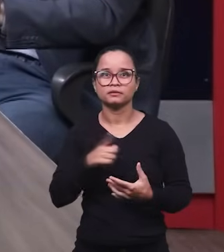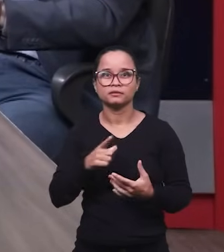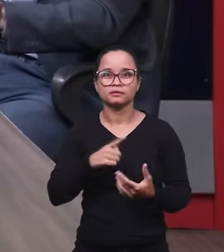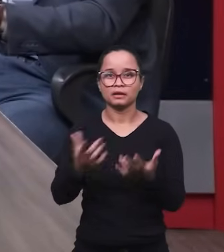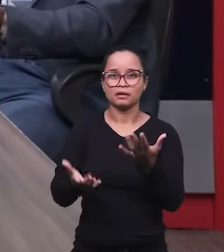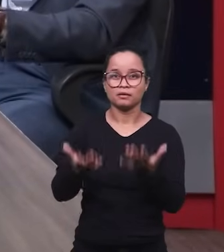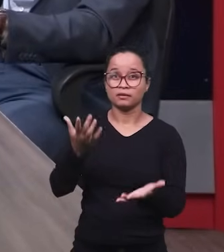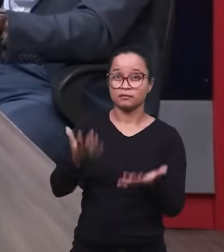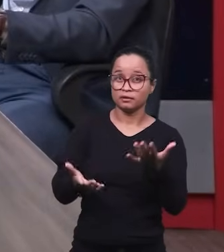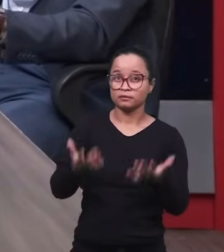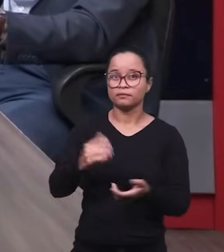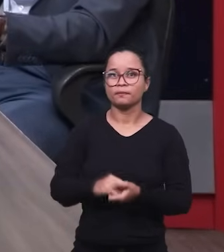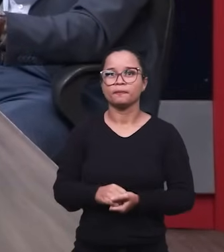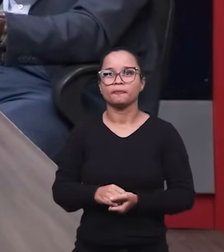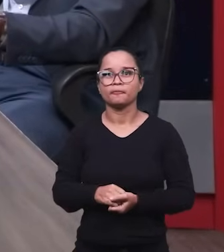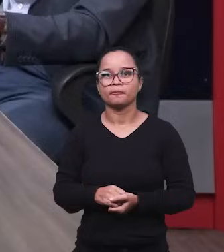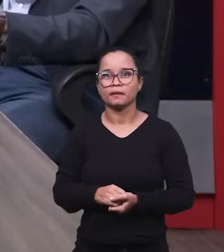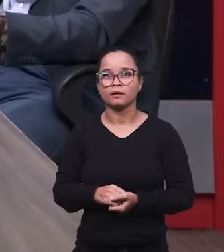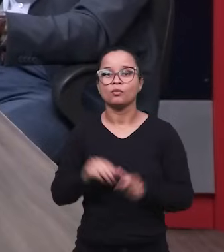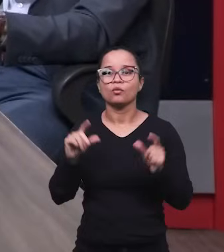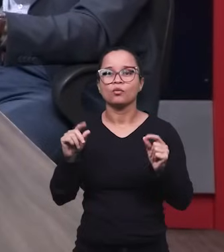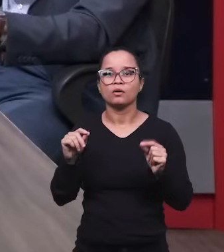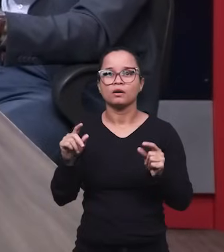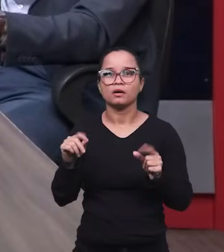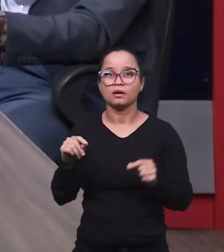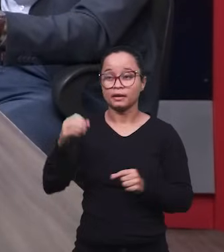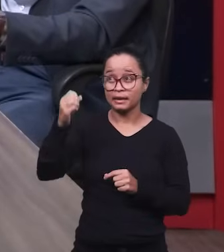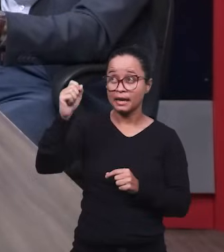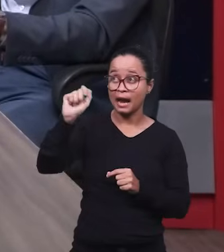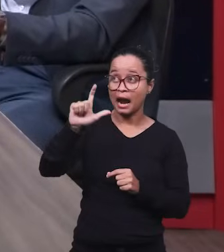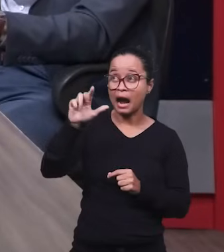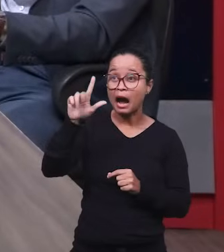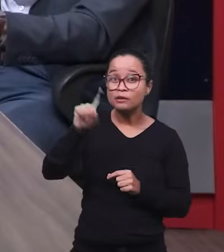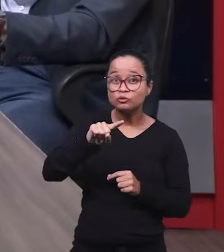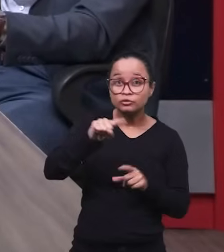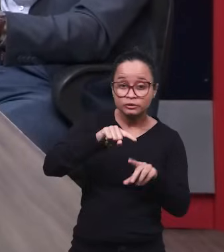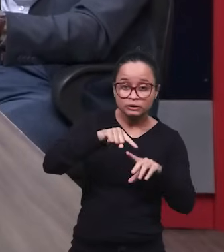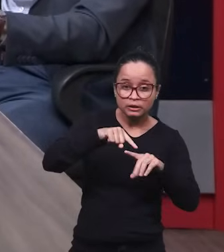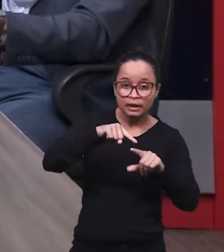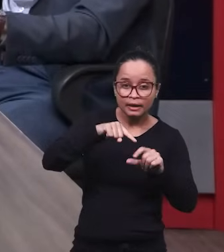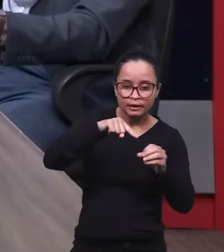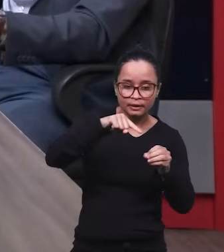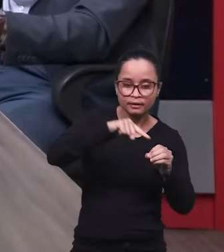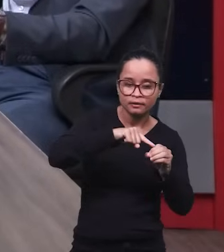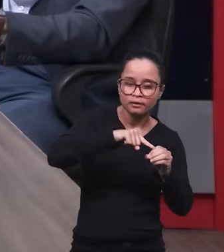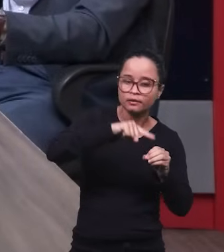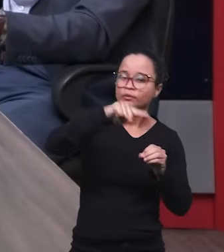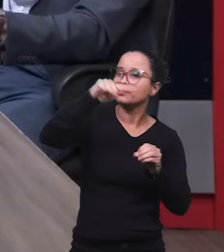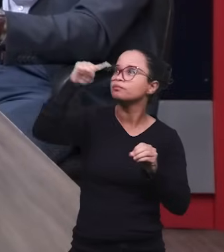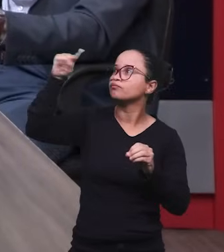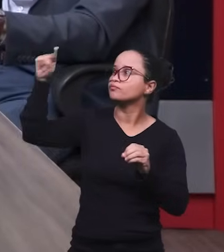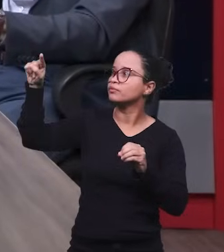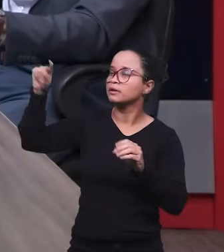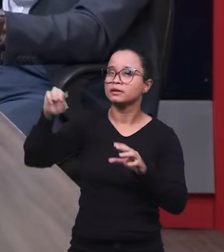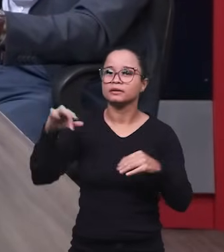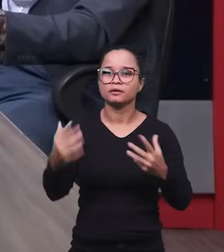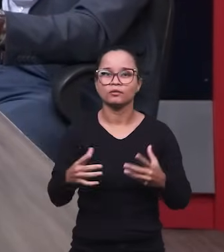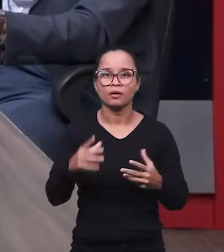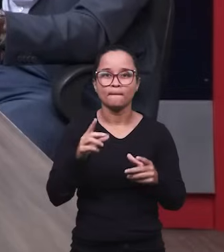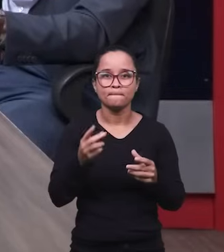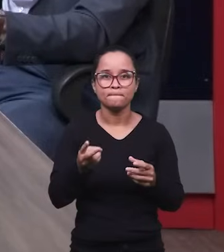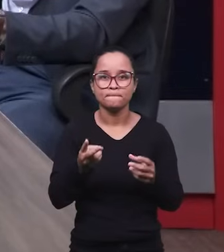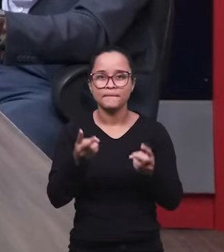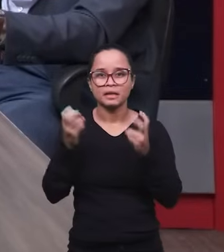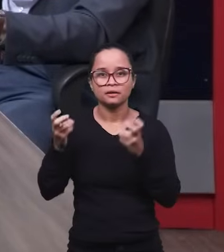questão gravitacional e a luz fazia uma curva. Então, isso não só mudou como nós